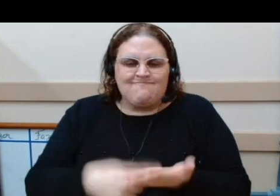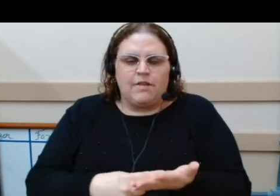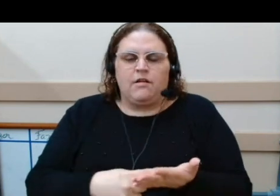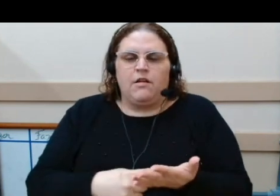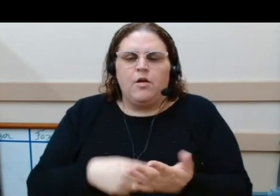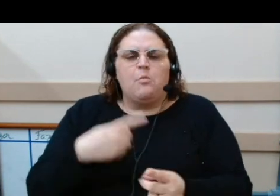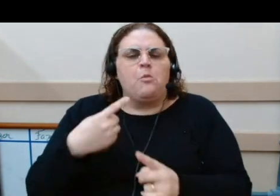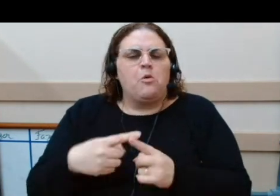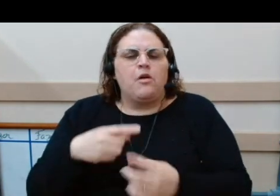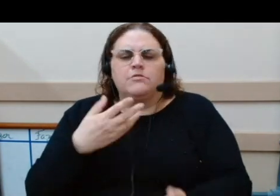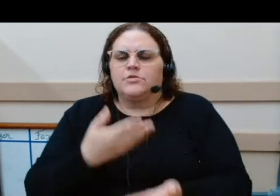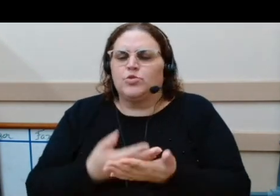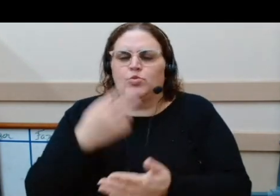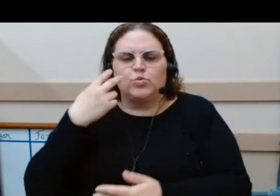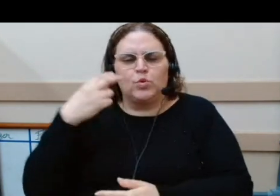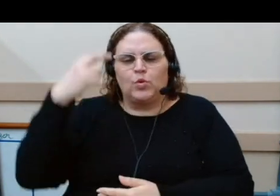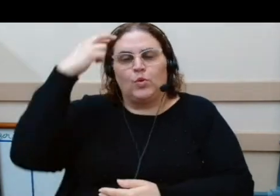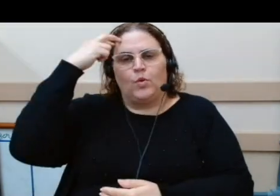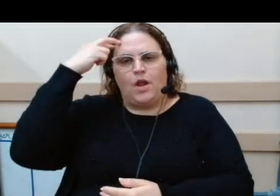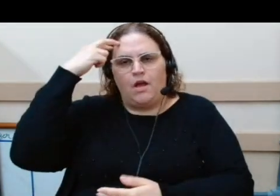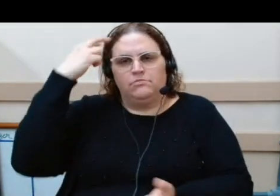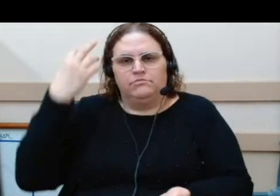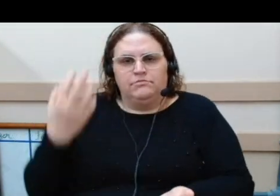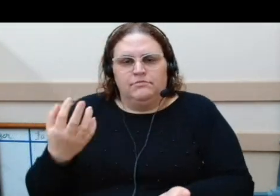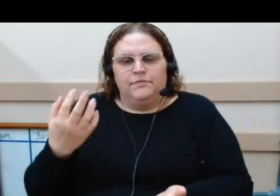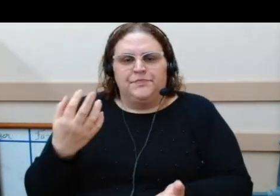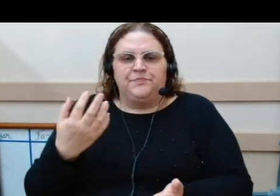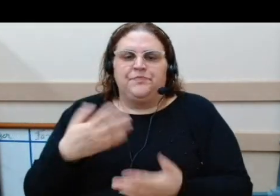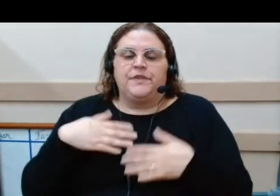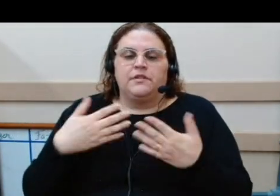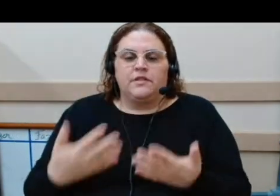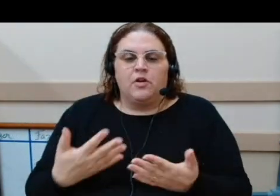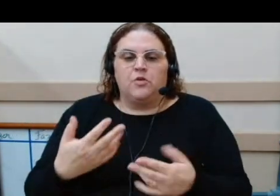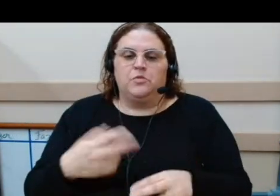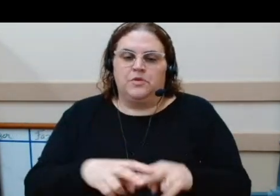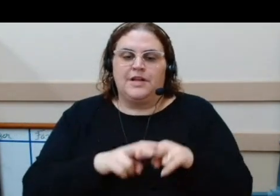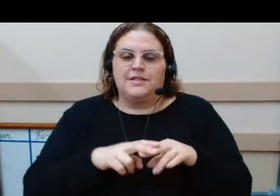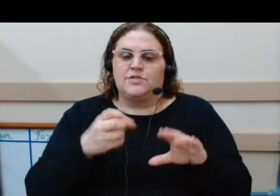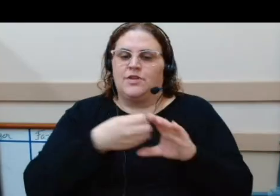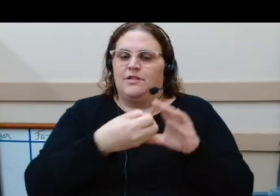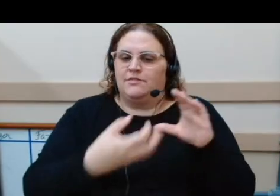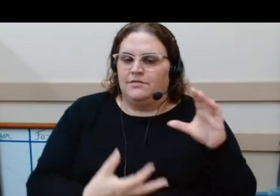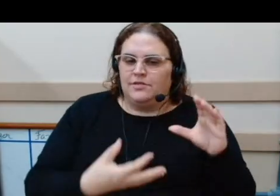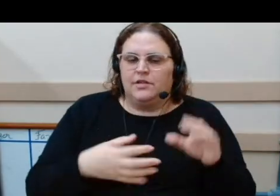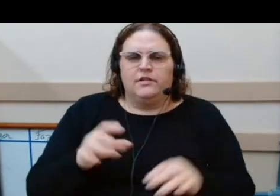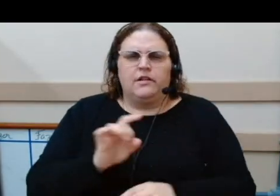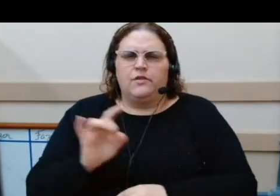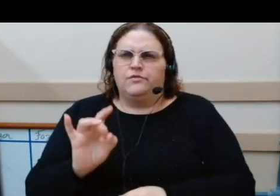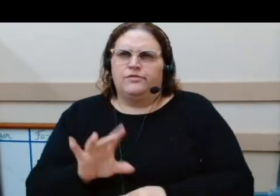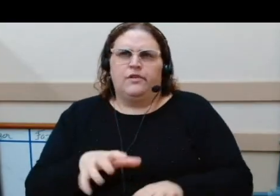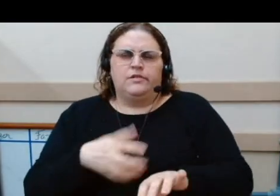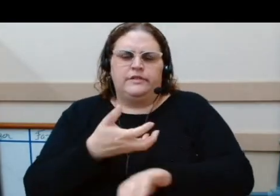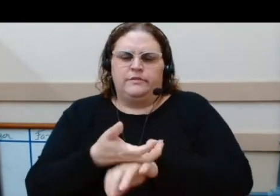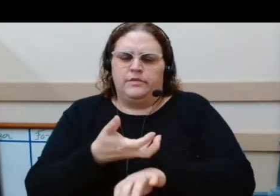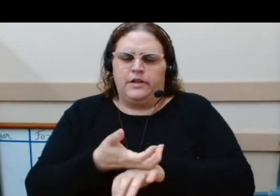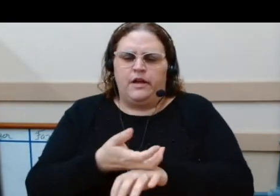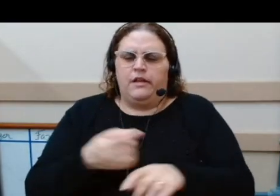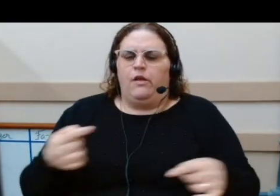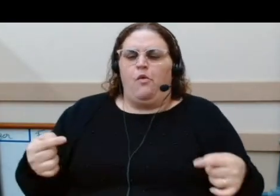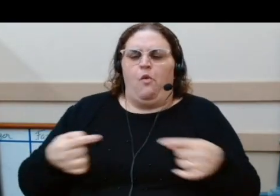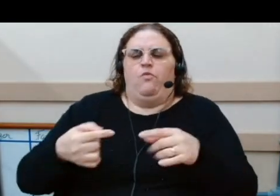né Eh Enfim pelo seu caráter não disciplinar e contad disciplinar